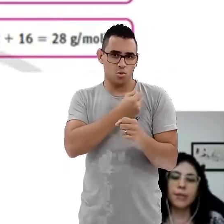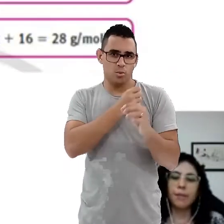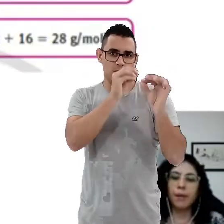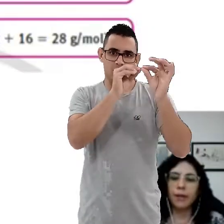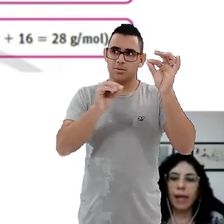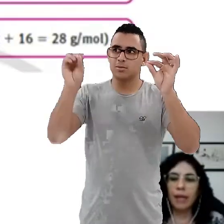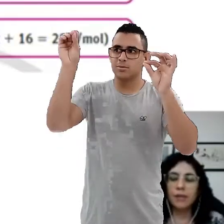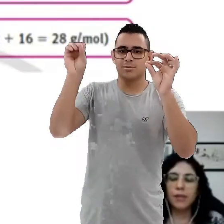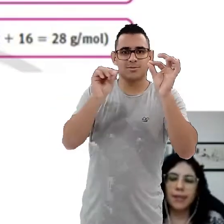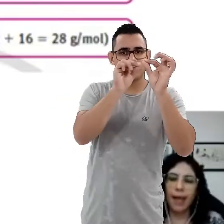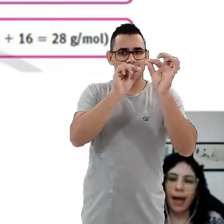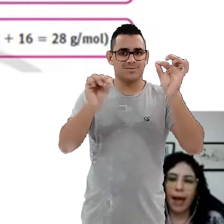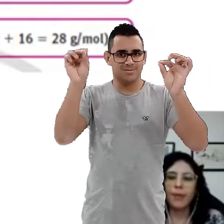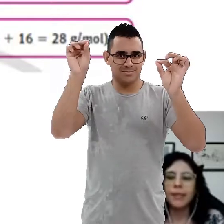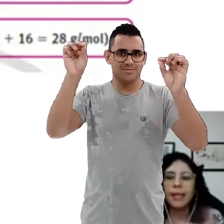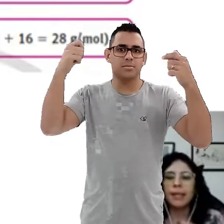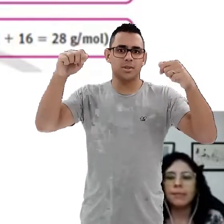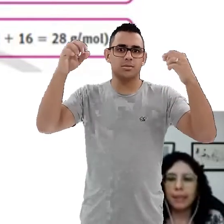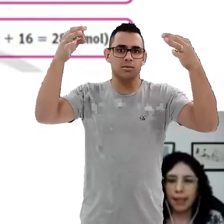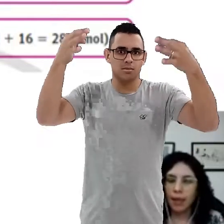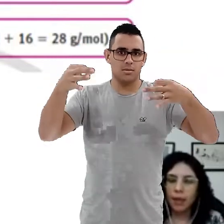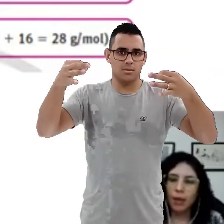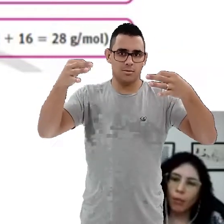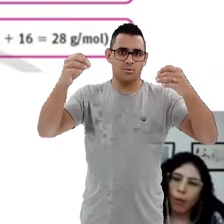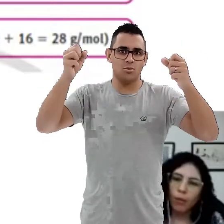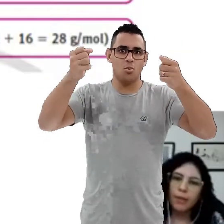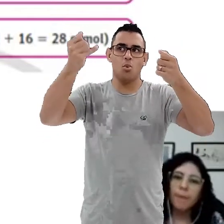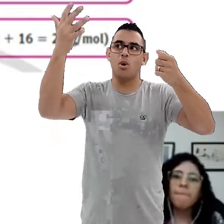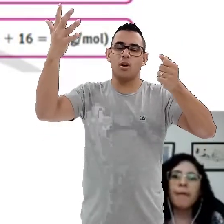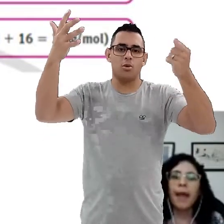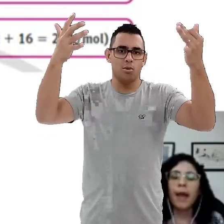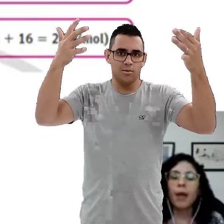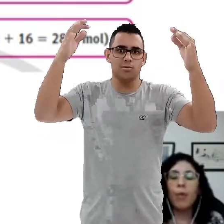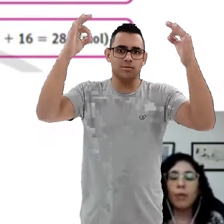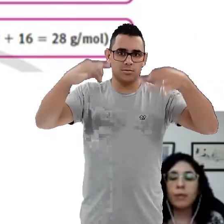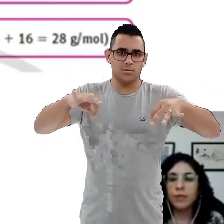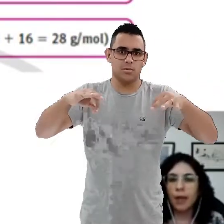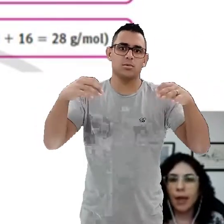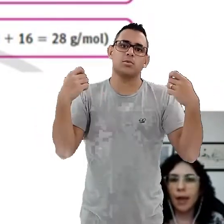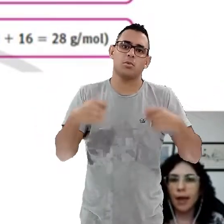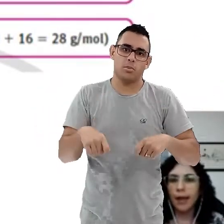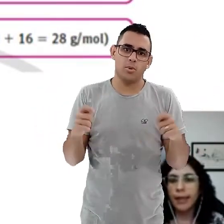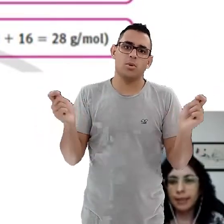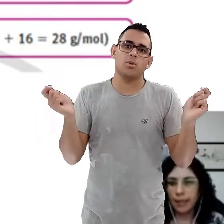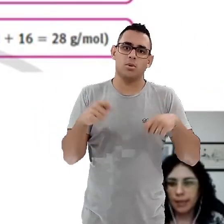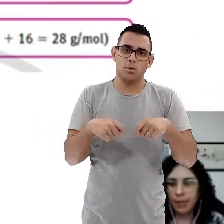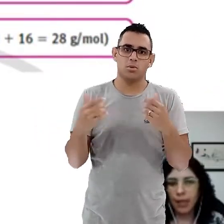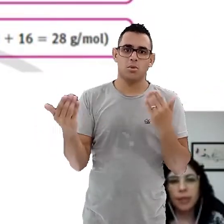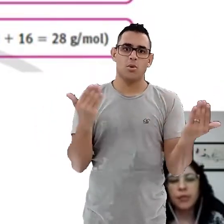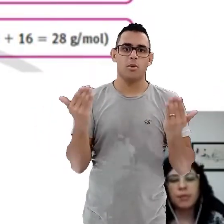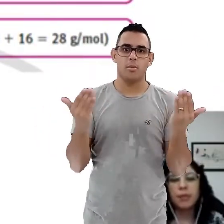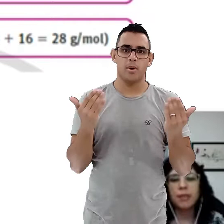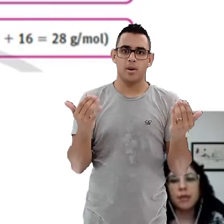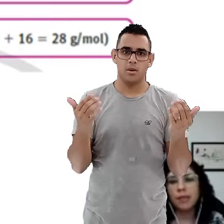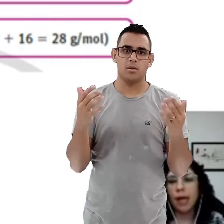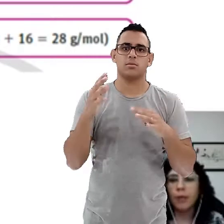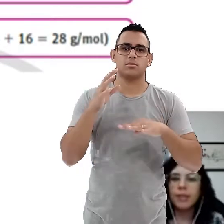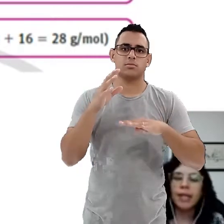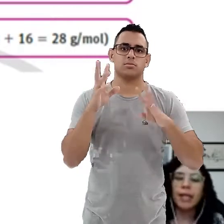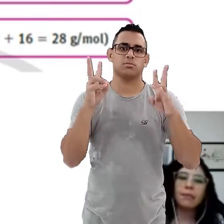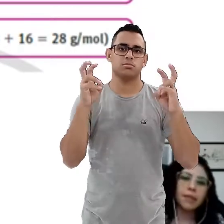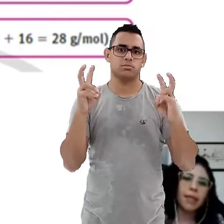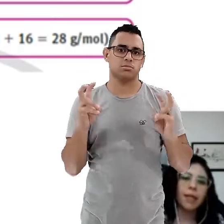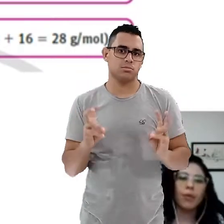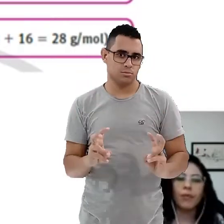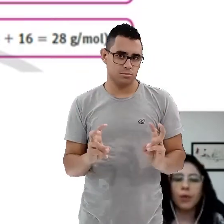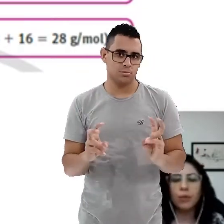Então, a gente pode associar a quantidade de matéria, que é o mol, né, com outras grandezas, tá? Então, a gente pode associar a